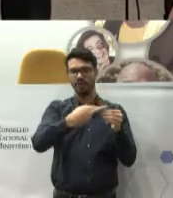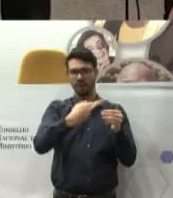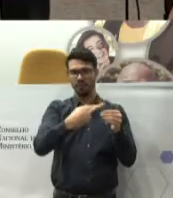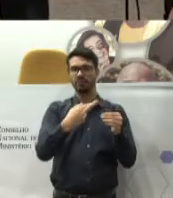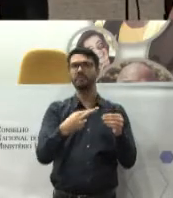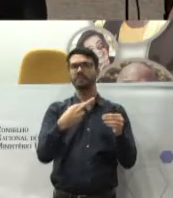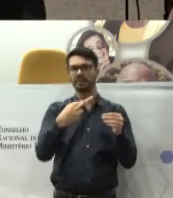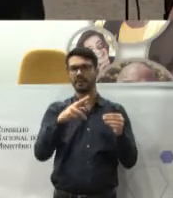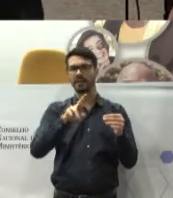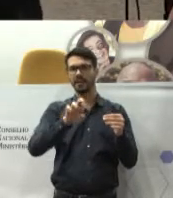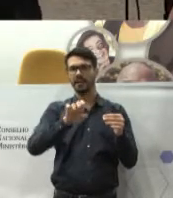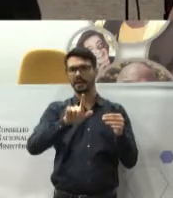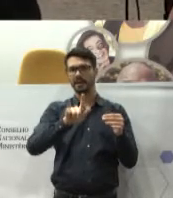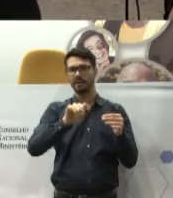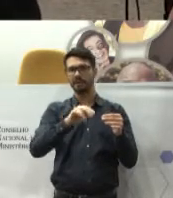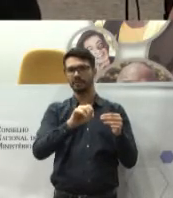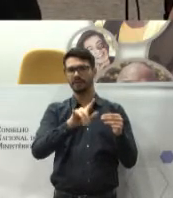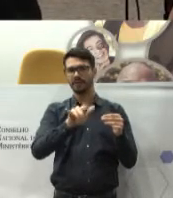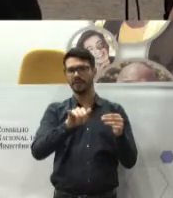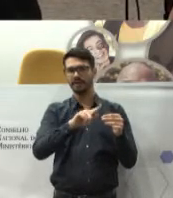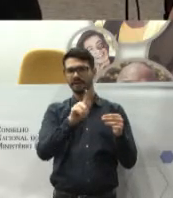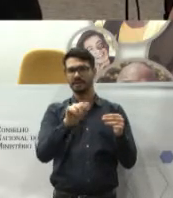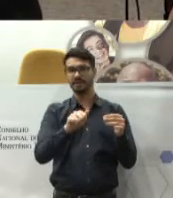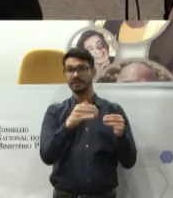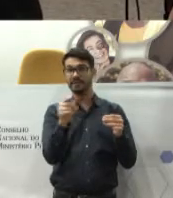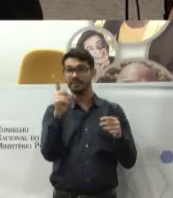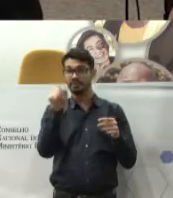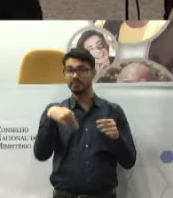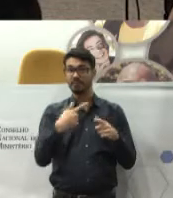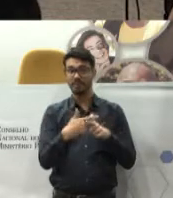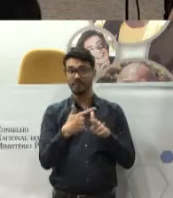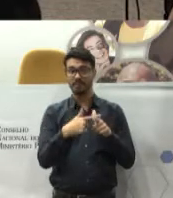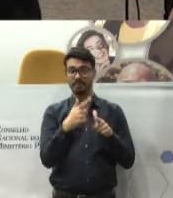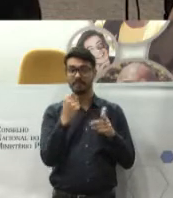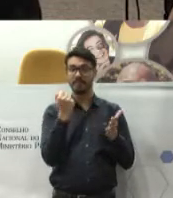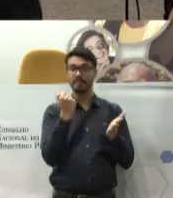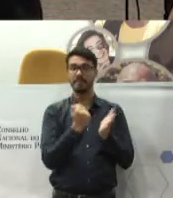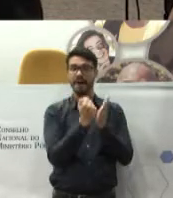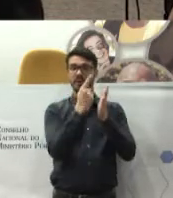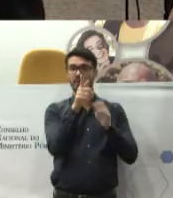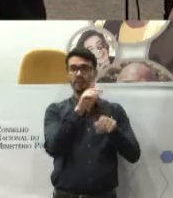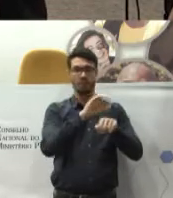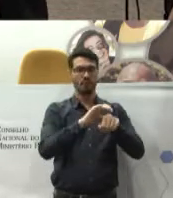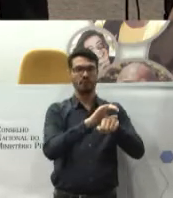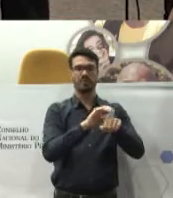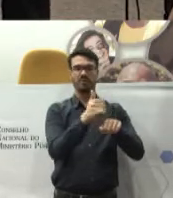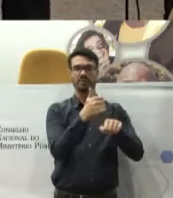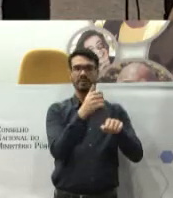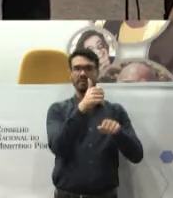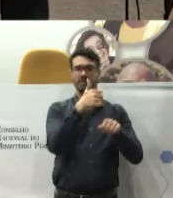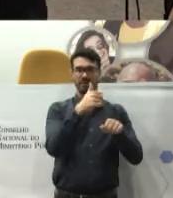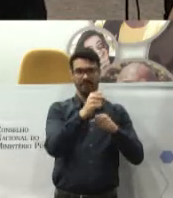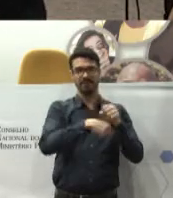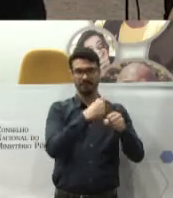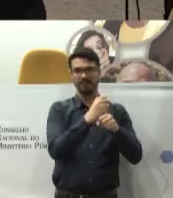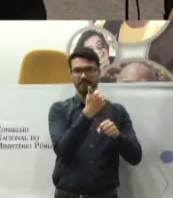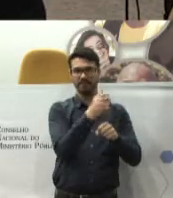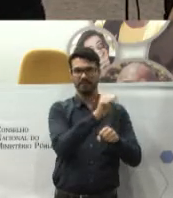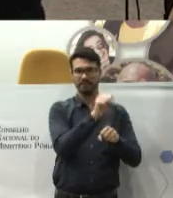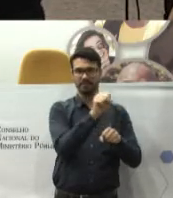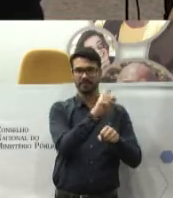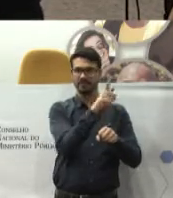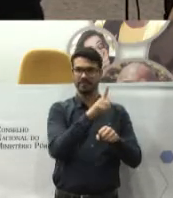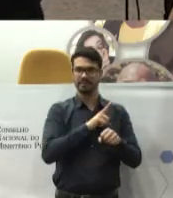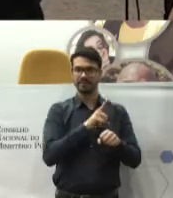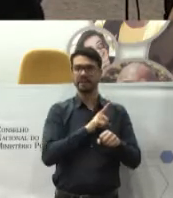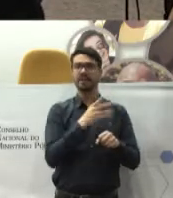um grande dado incompleto do nosso marco constitucional. Está na Constituição de 88. Até hoje, a regionalização... Nós temos